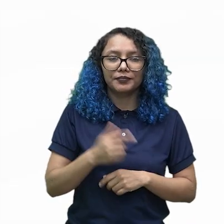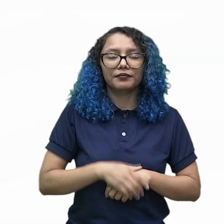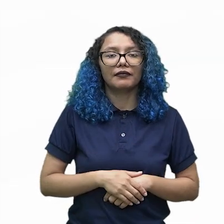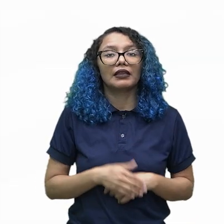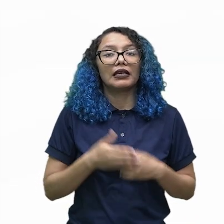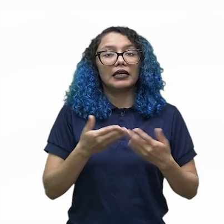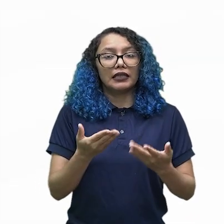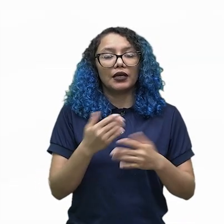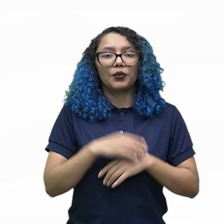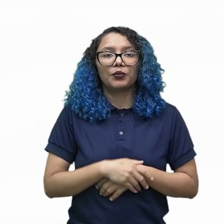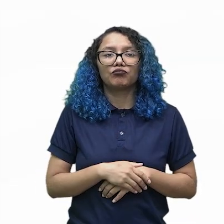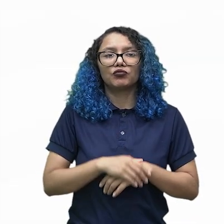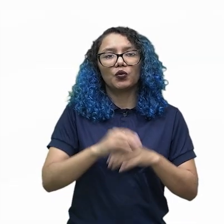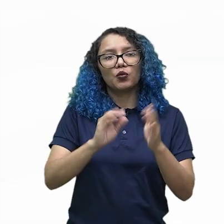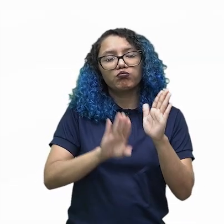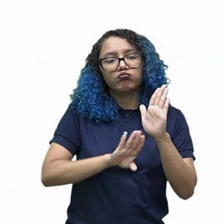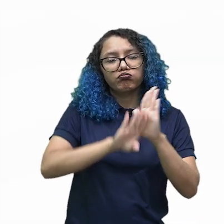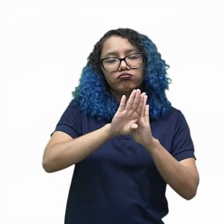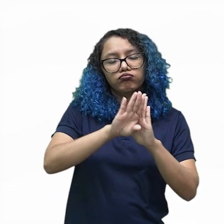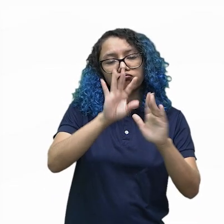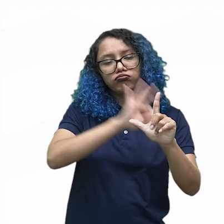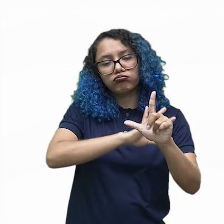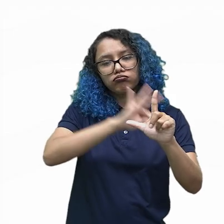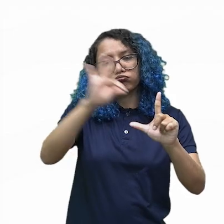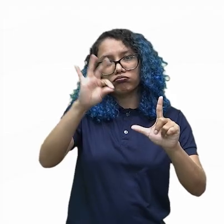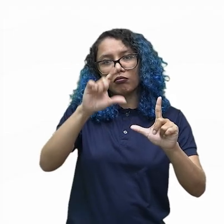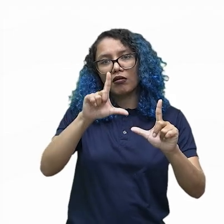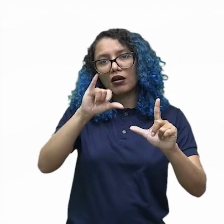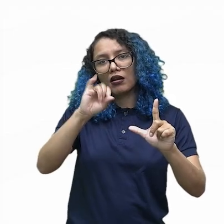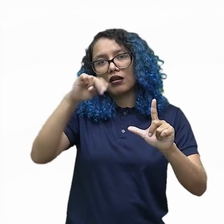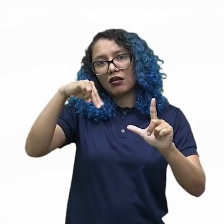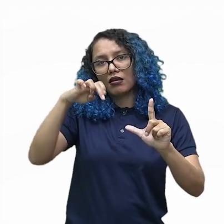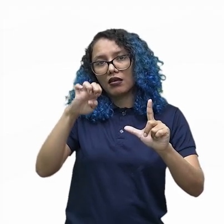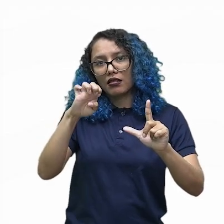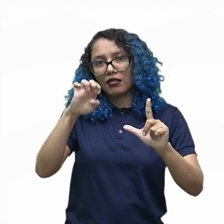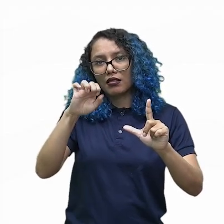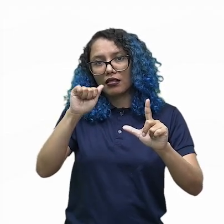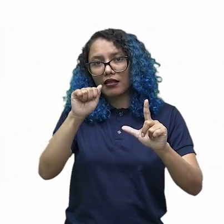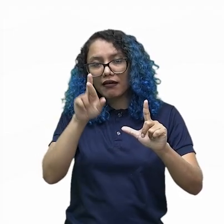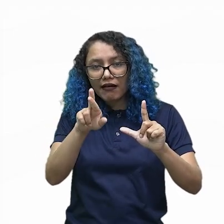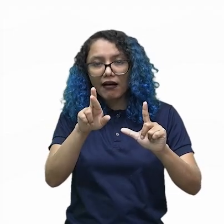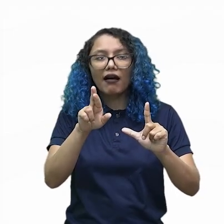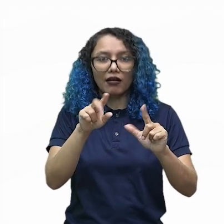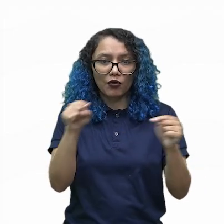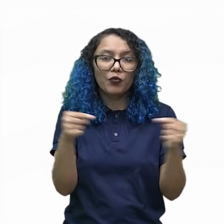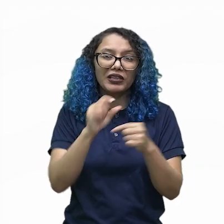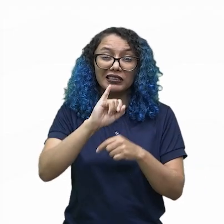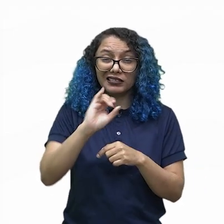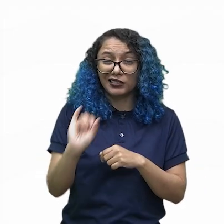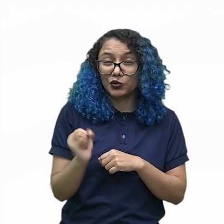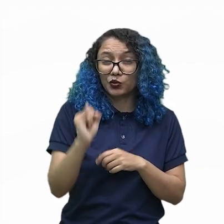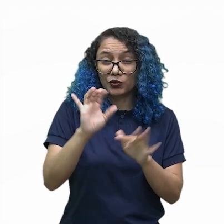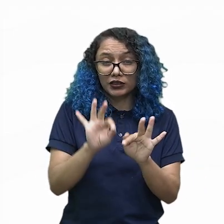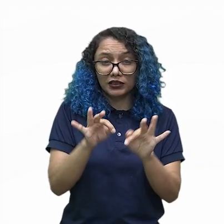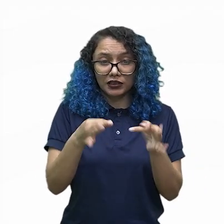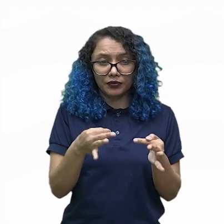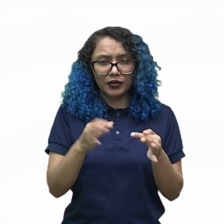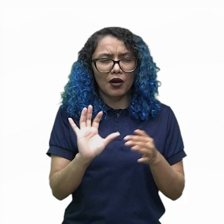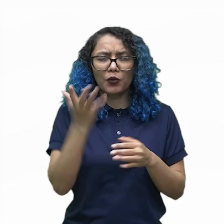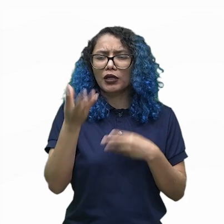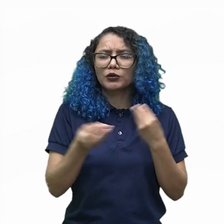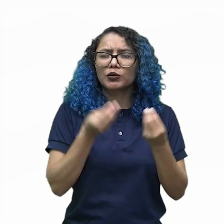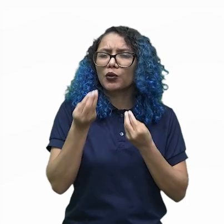O crescimento linear, ou, aqui no caso, ele acontece quando a gente trabalha com juros simples, ocorre